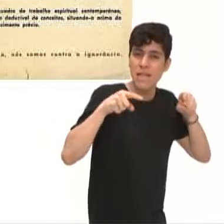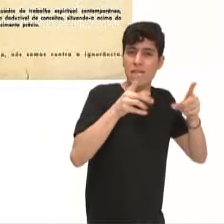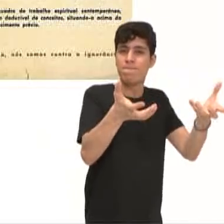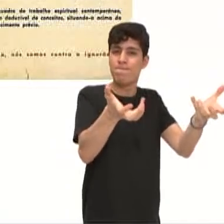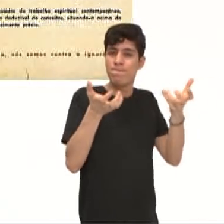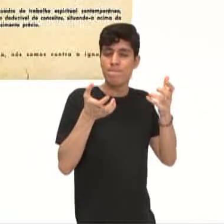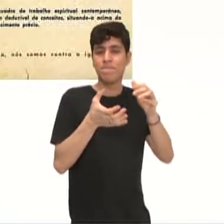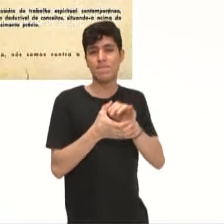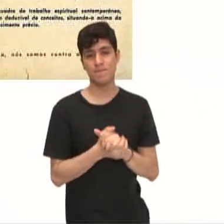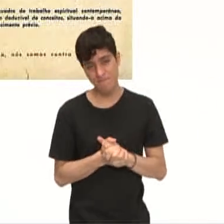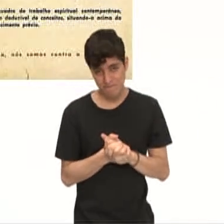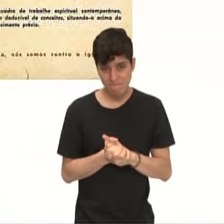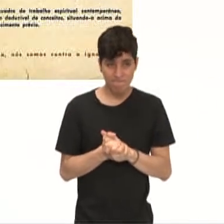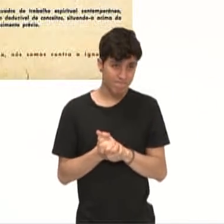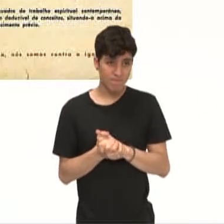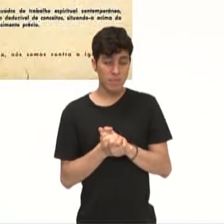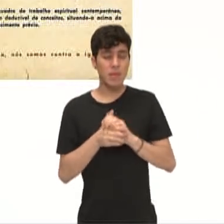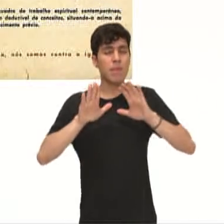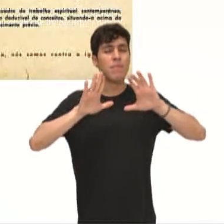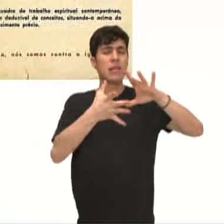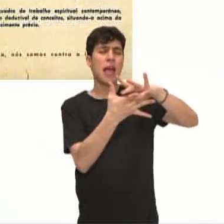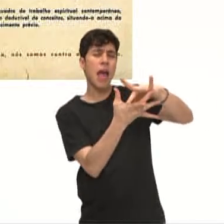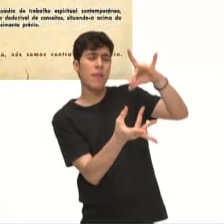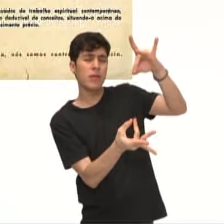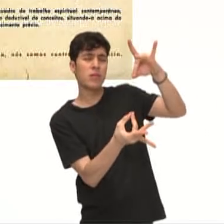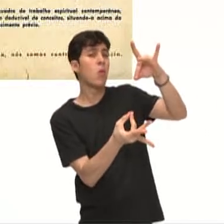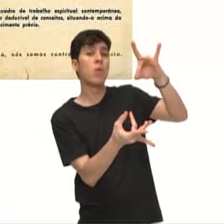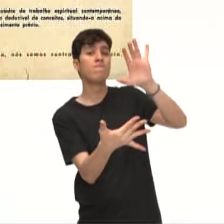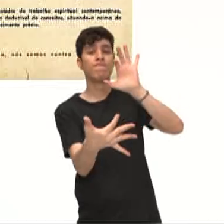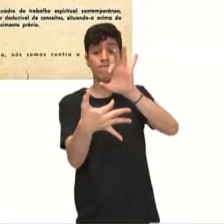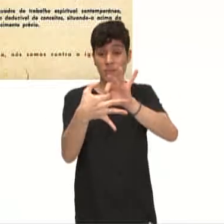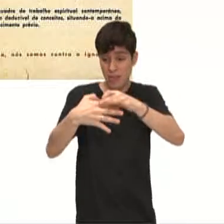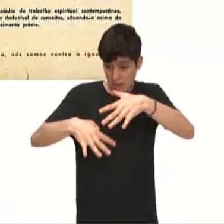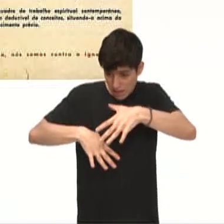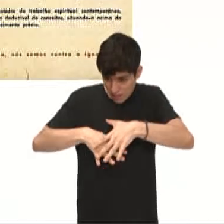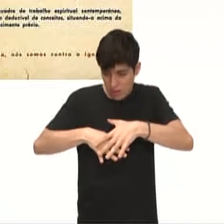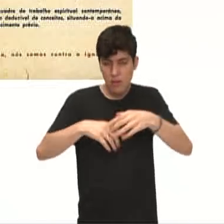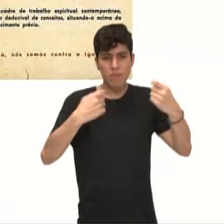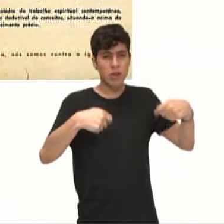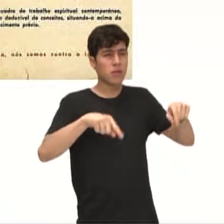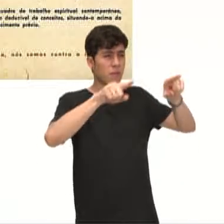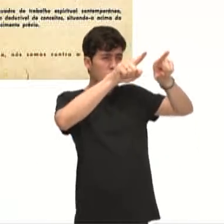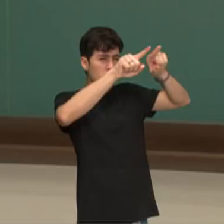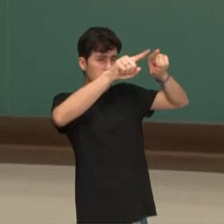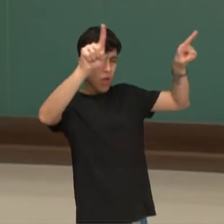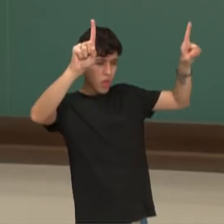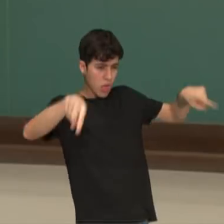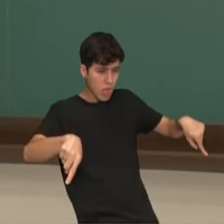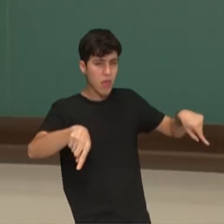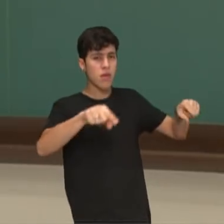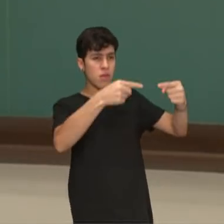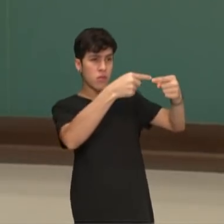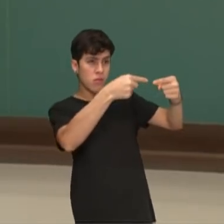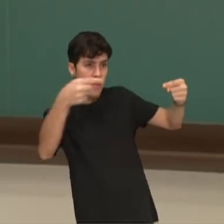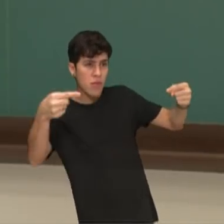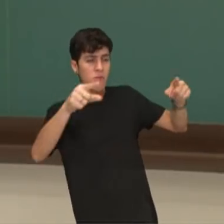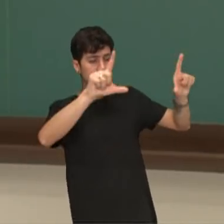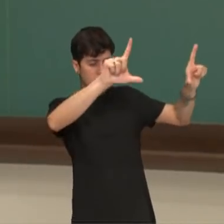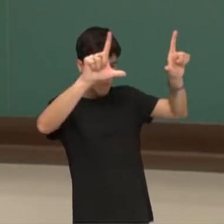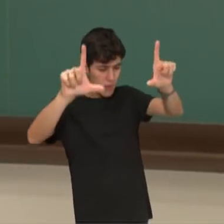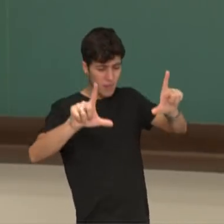Então, adeptos ao abstrato. Só que era um abstrato matemático. Então, era reto, retângulos, quadrados. Já vou mostrar.